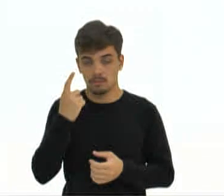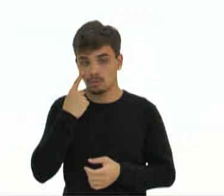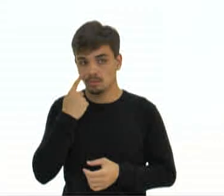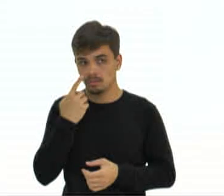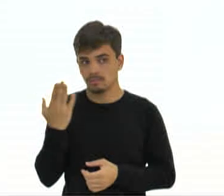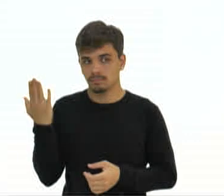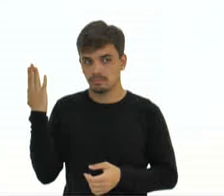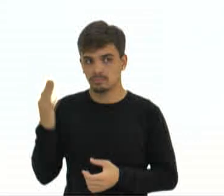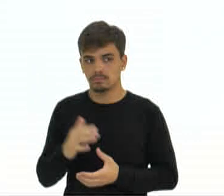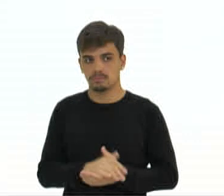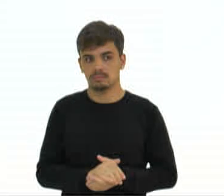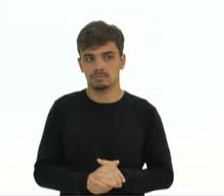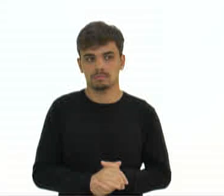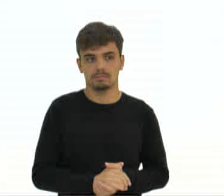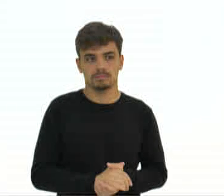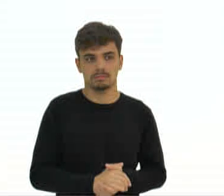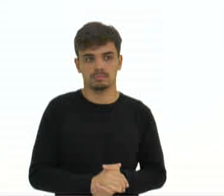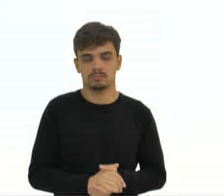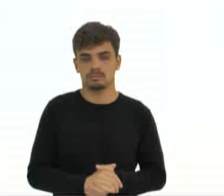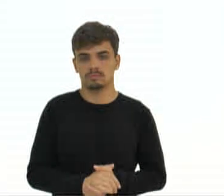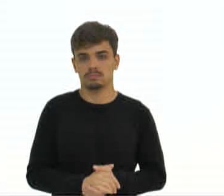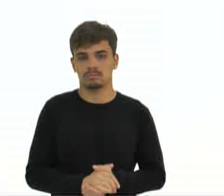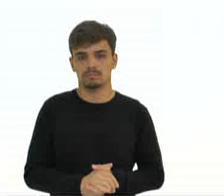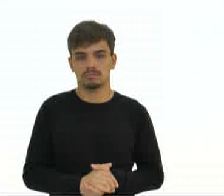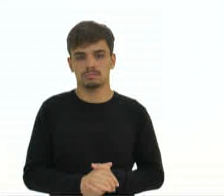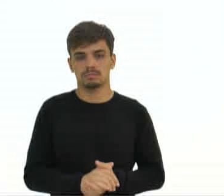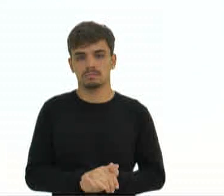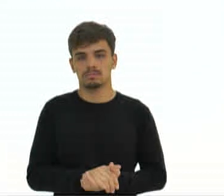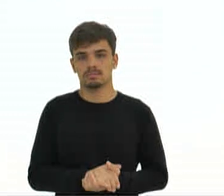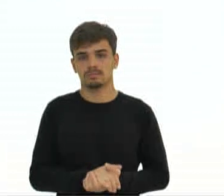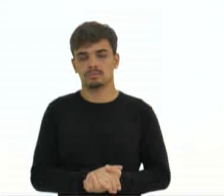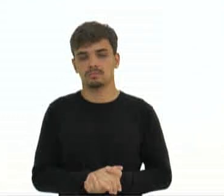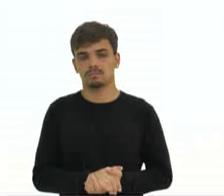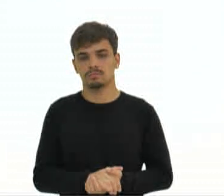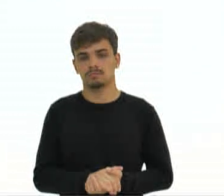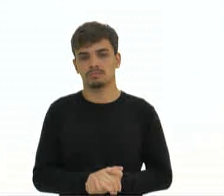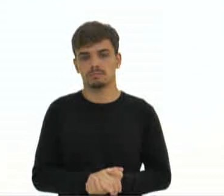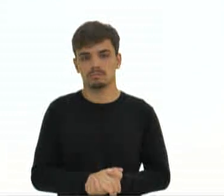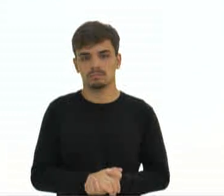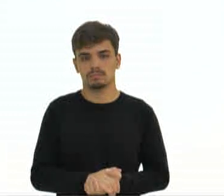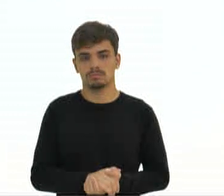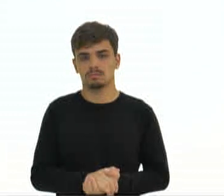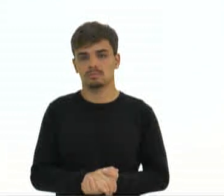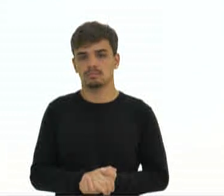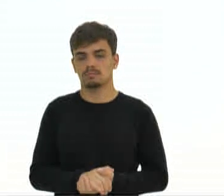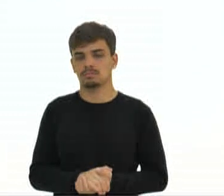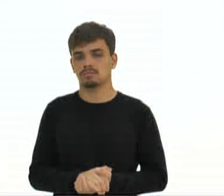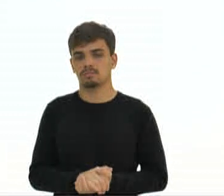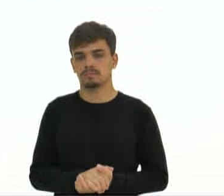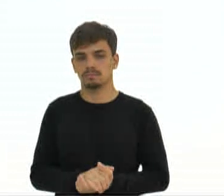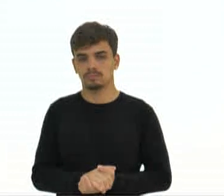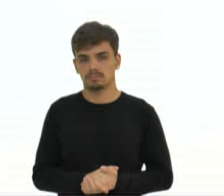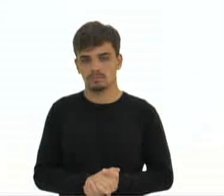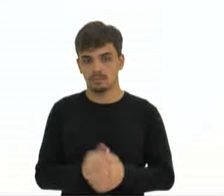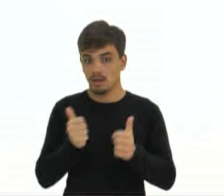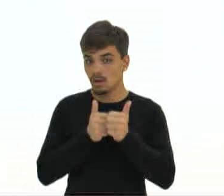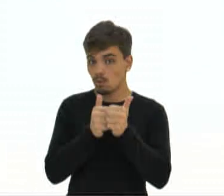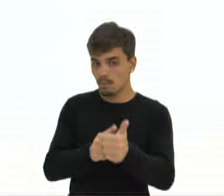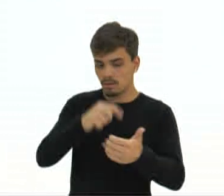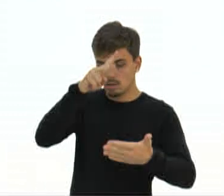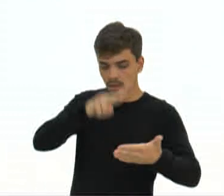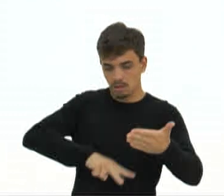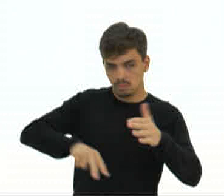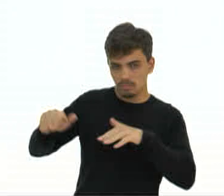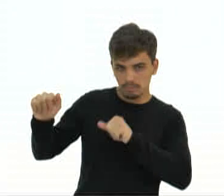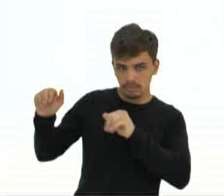Percibimos por los dibujos presentes el hecho de que la flor se haya marchitado cuando